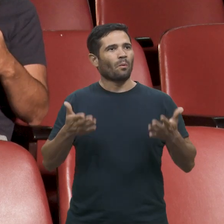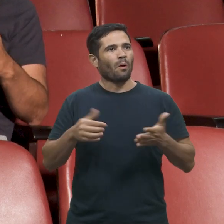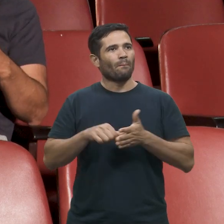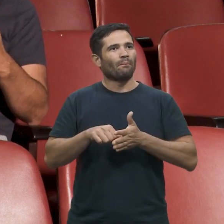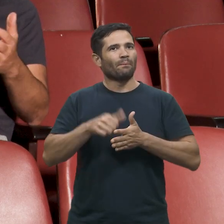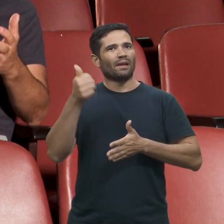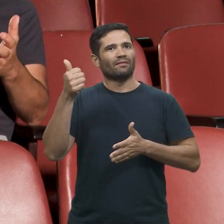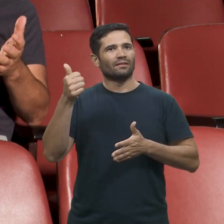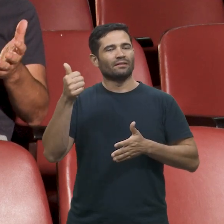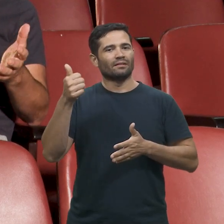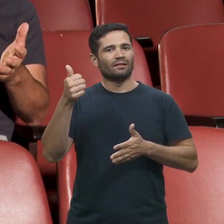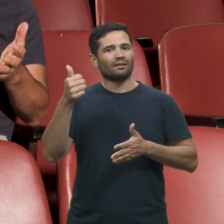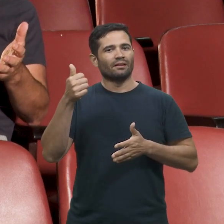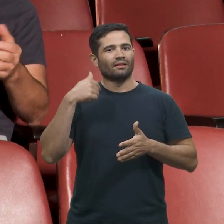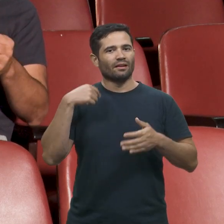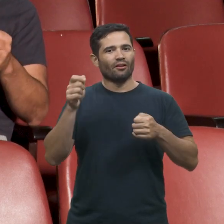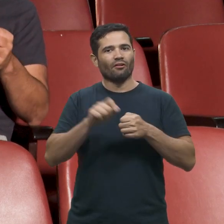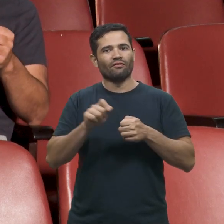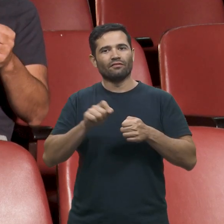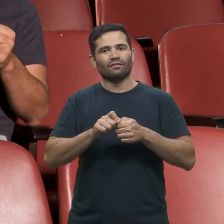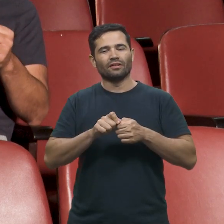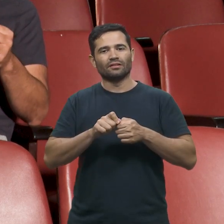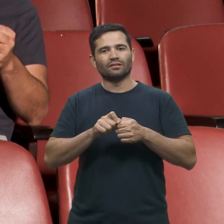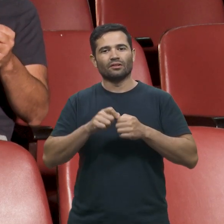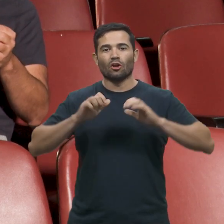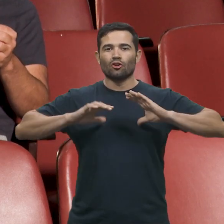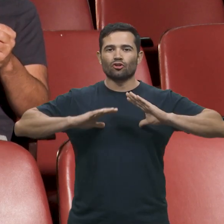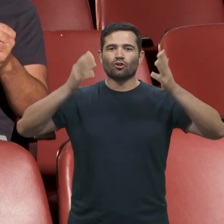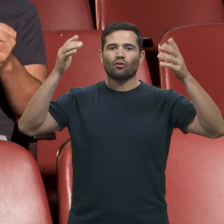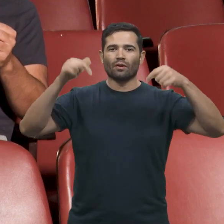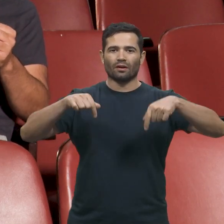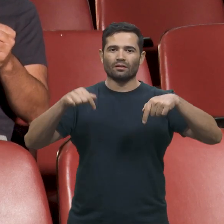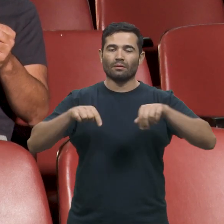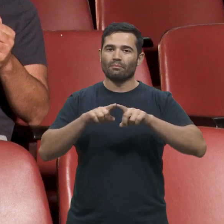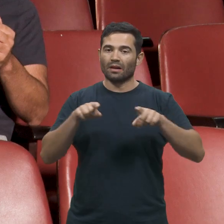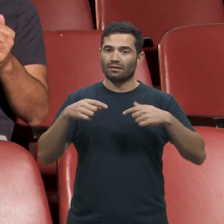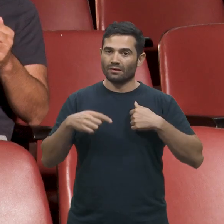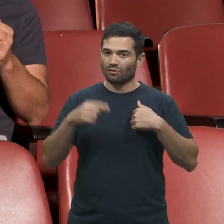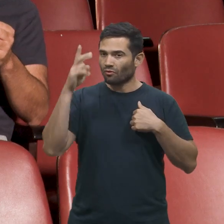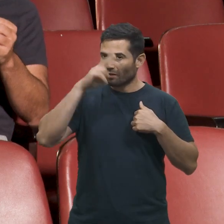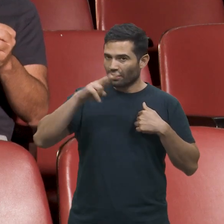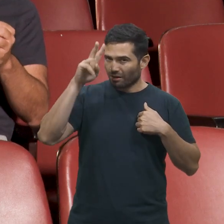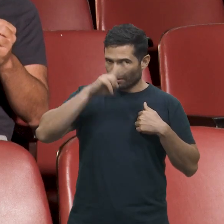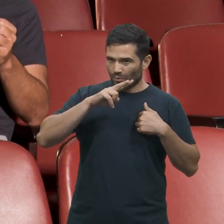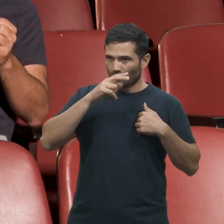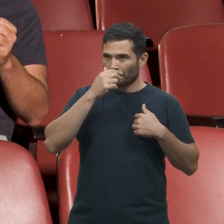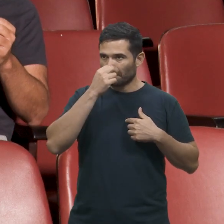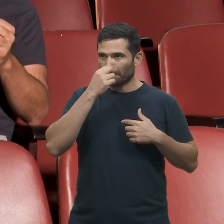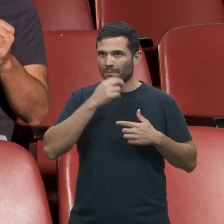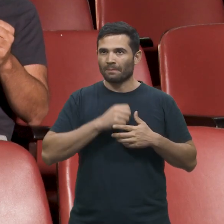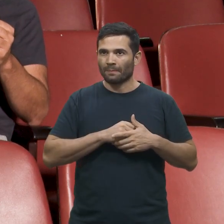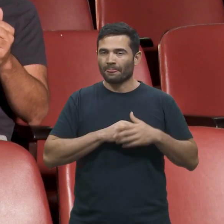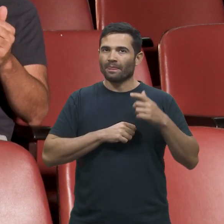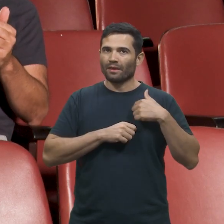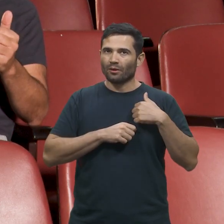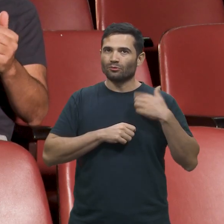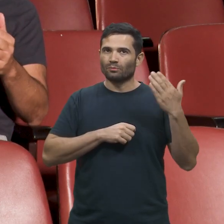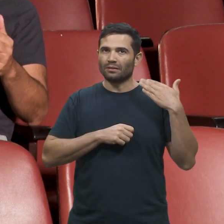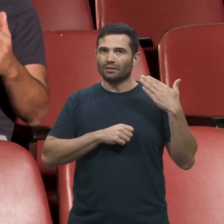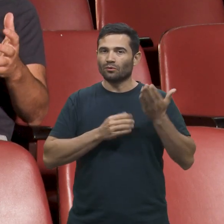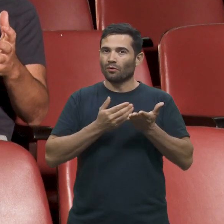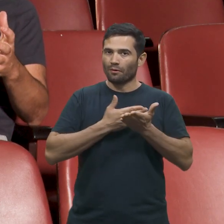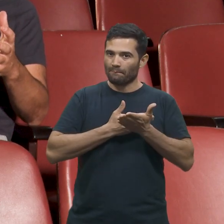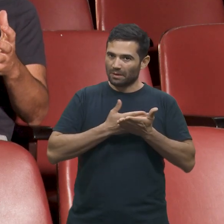dizer qual foi a primeira vez que eu fiz um show aqui. Mas eu lembro que quando